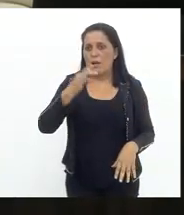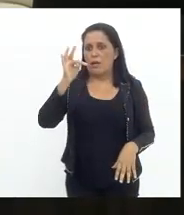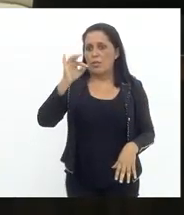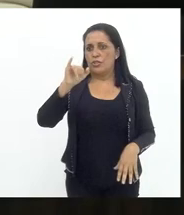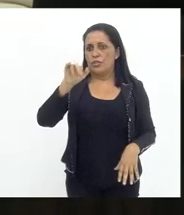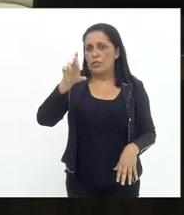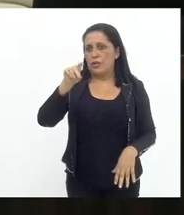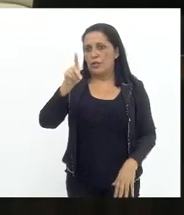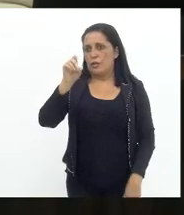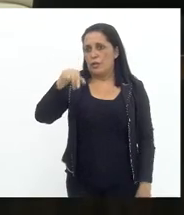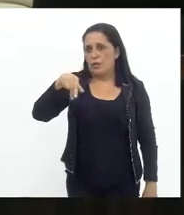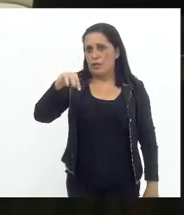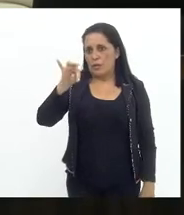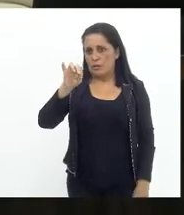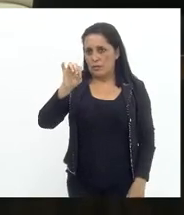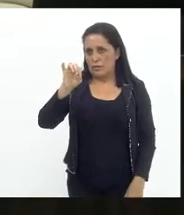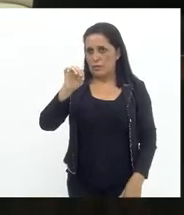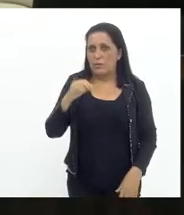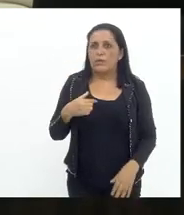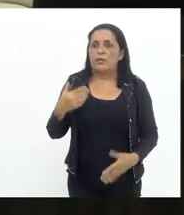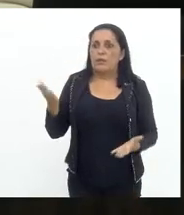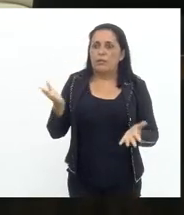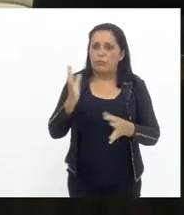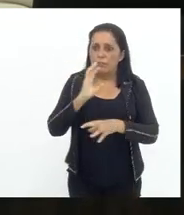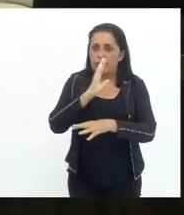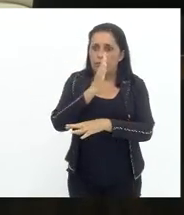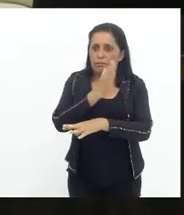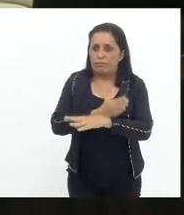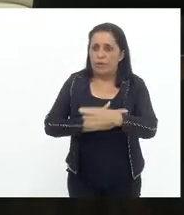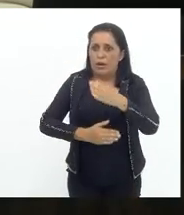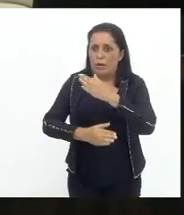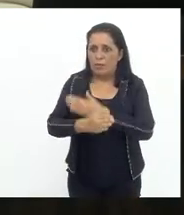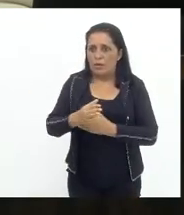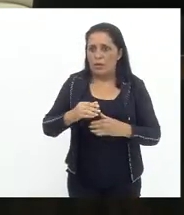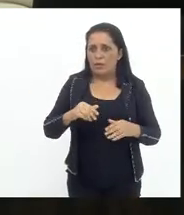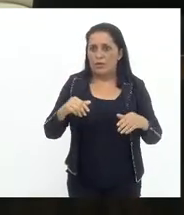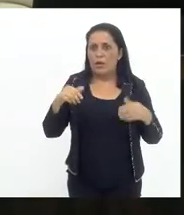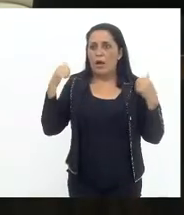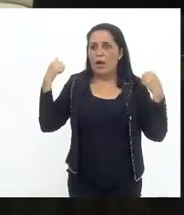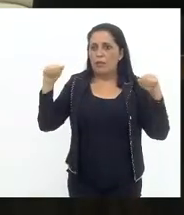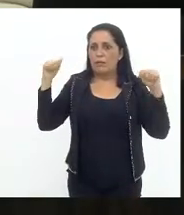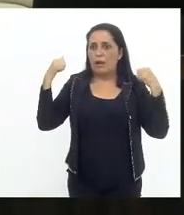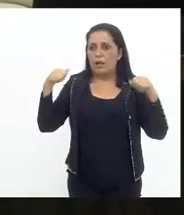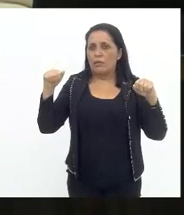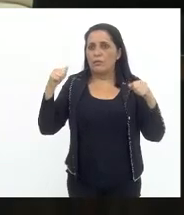nossos representantes na Paralimpíada, os atletas do Rio de Janeiro.